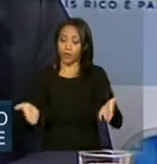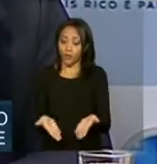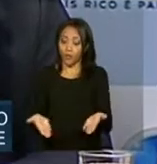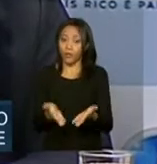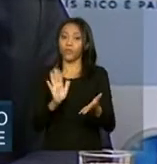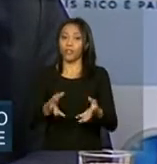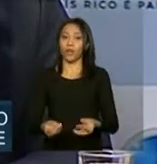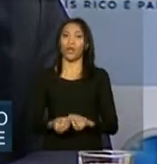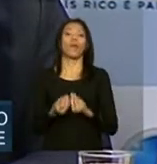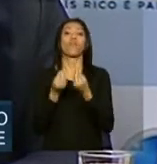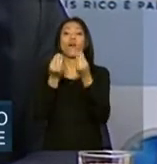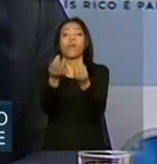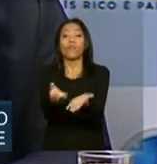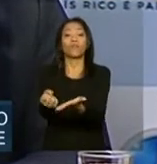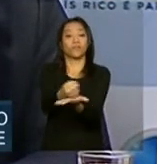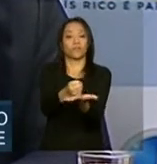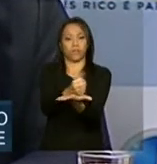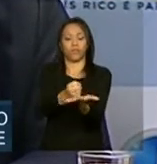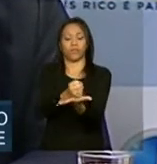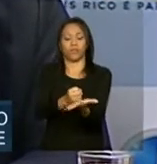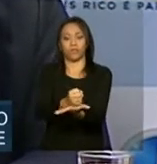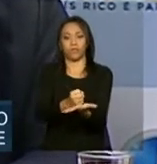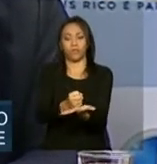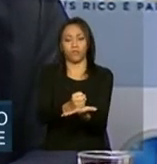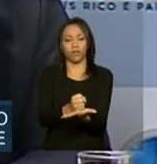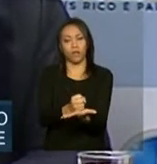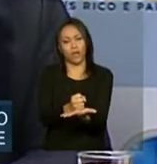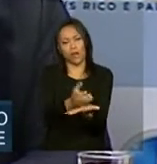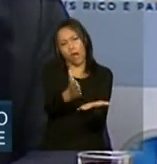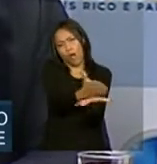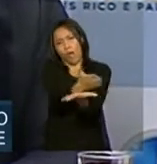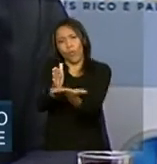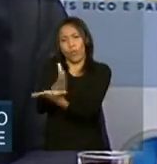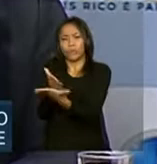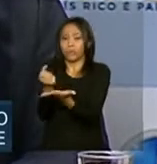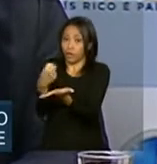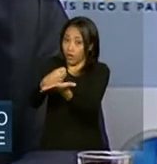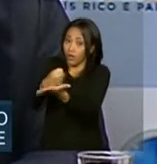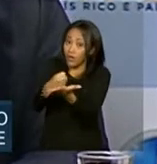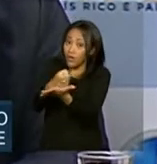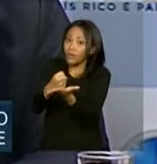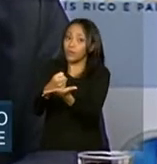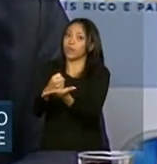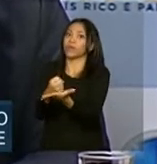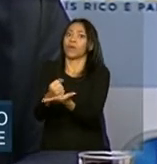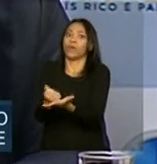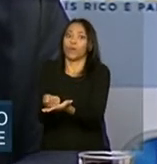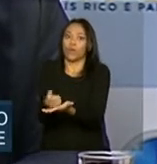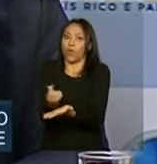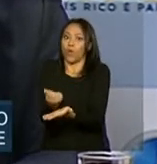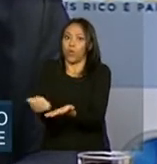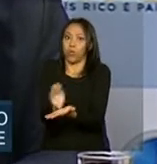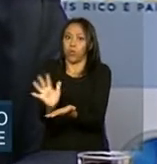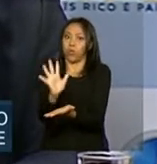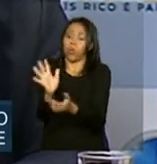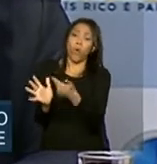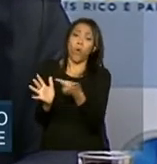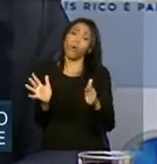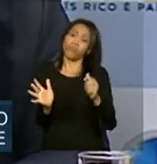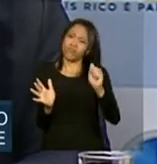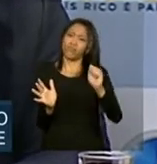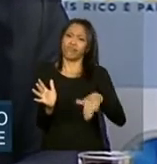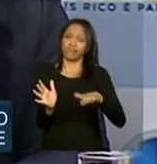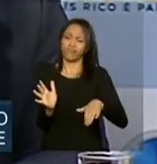fornecem esses medicamentos. Alguns medicamentos são de alto custo, né? Outros nem tanto,